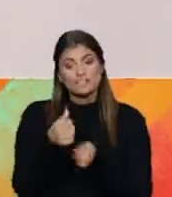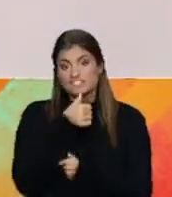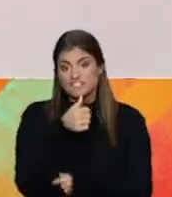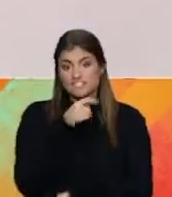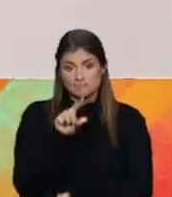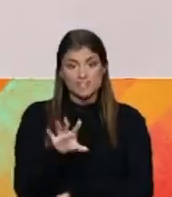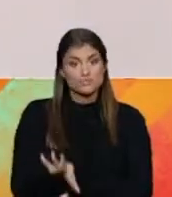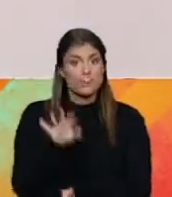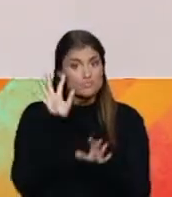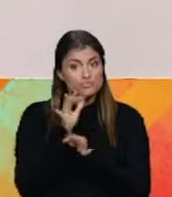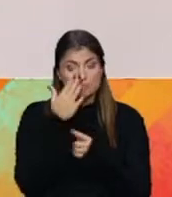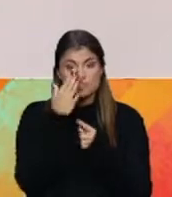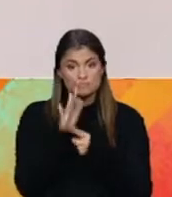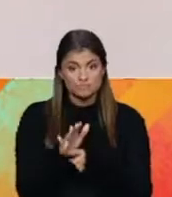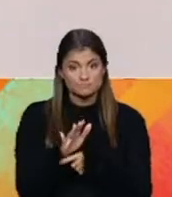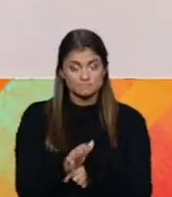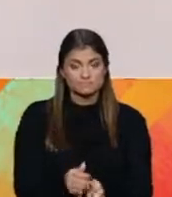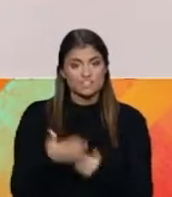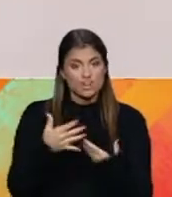coisas da música